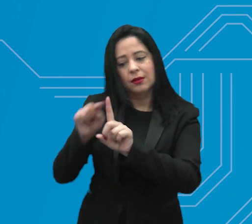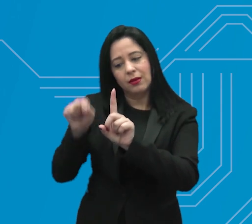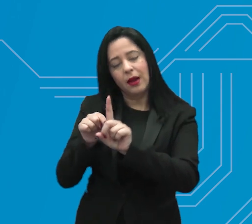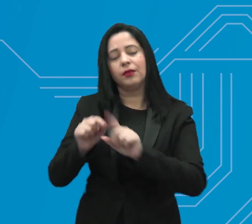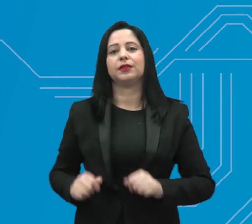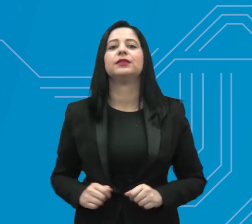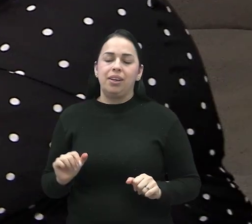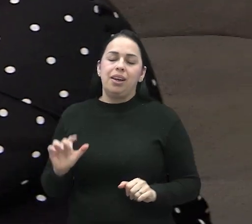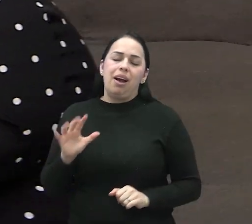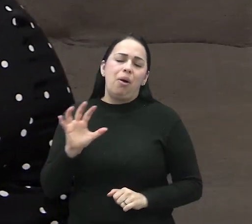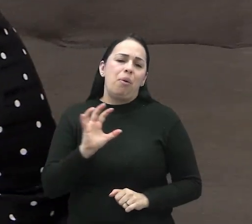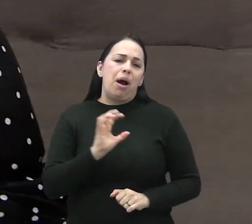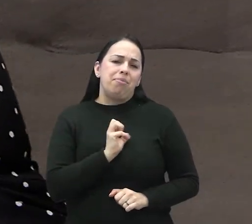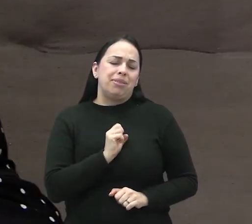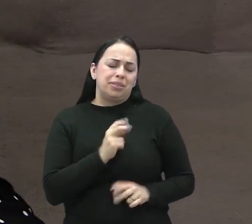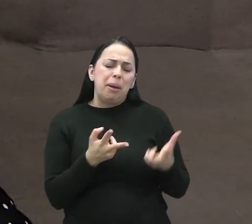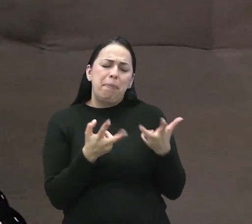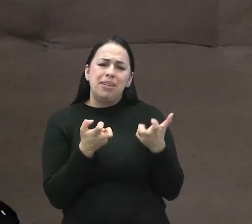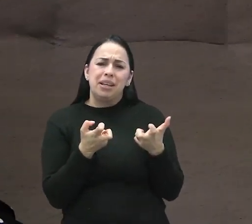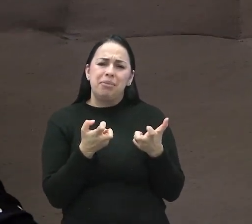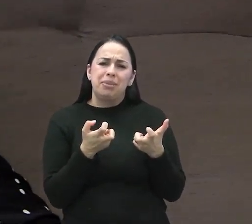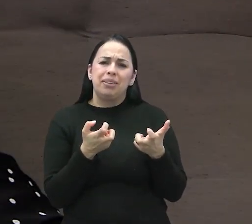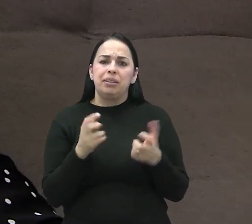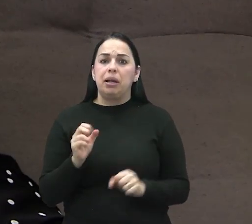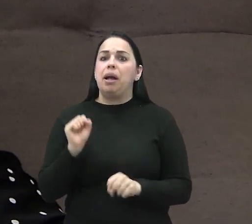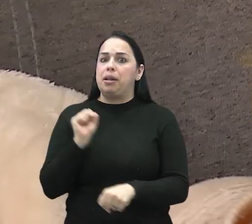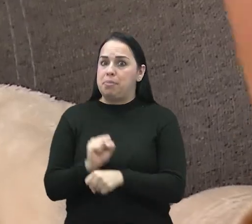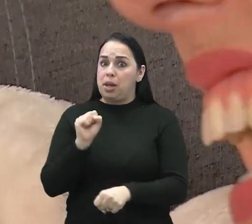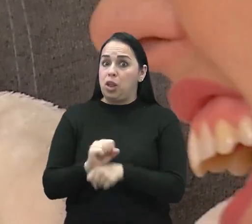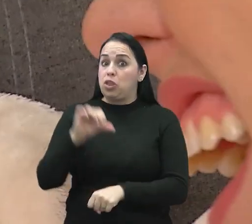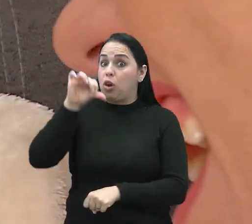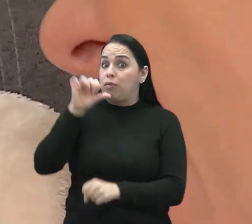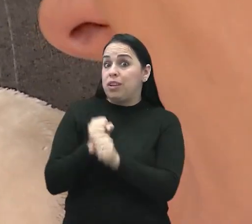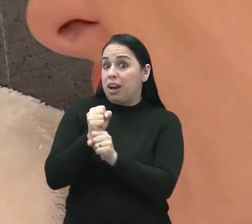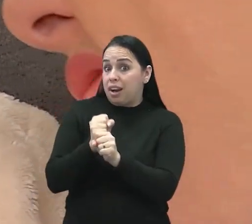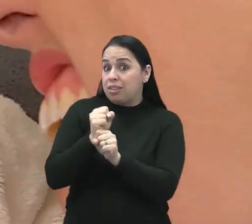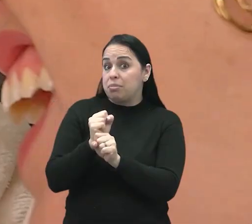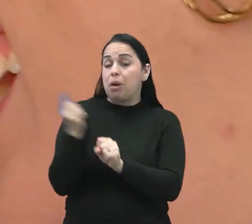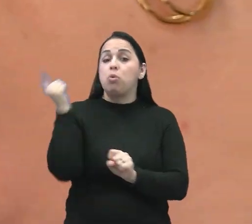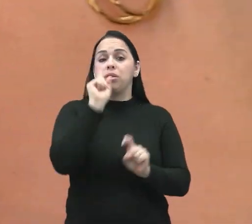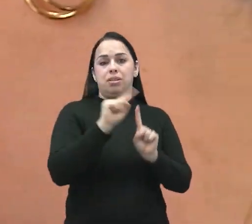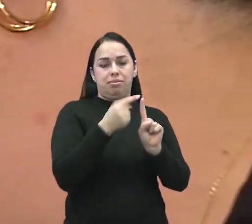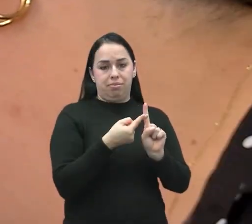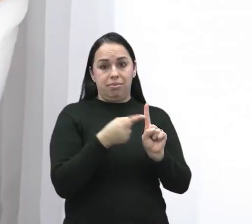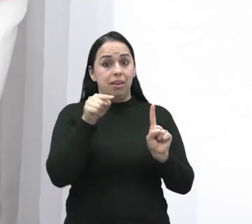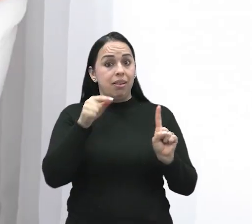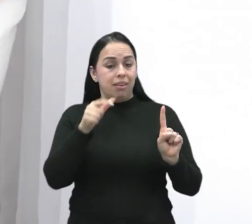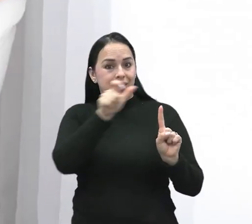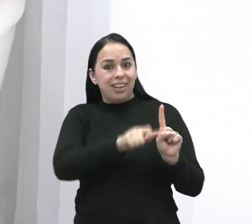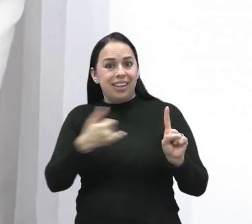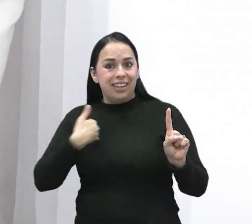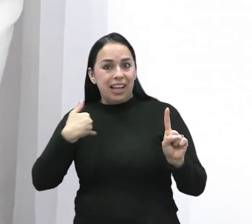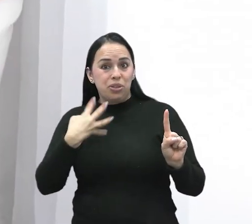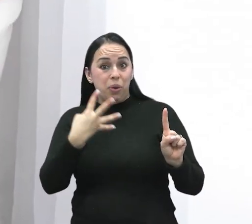de engravidarem. Um amor que dá para ver e sentir e que esperou 9 anos para chegar. A